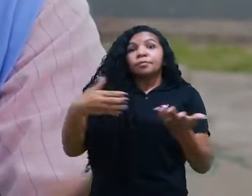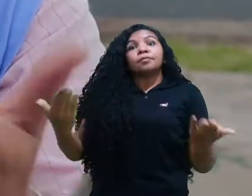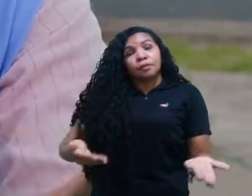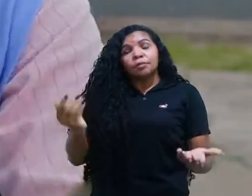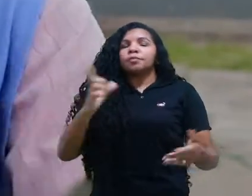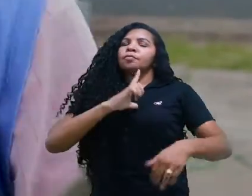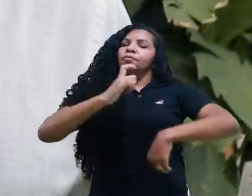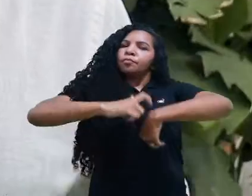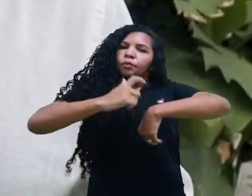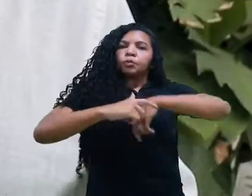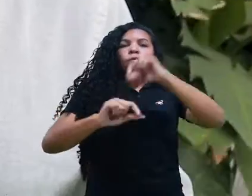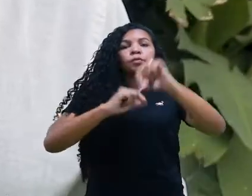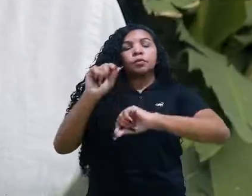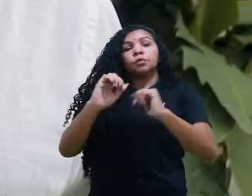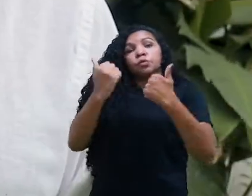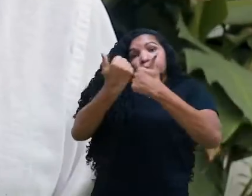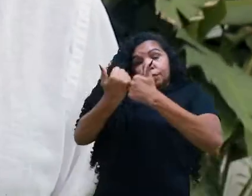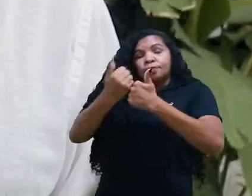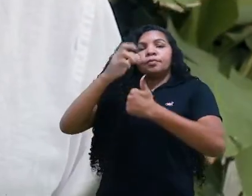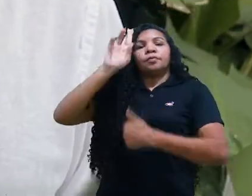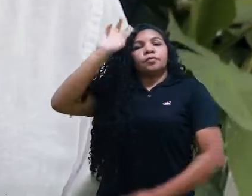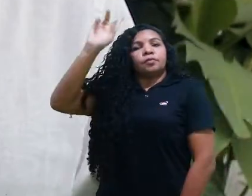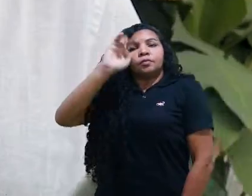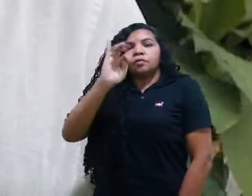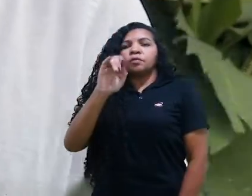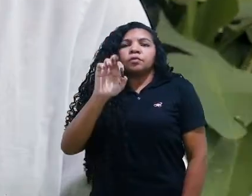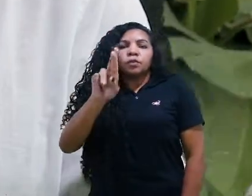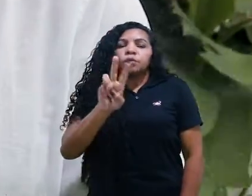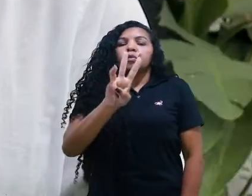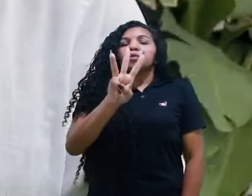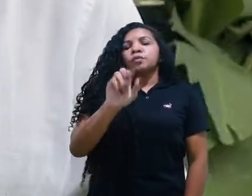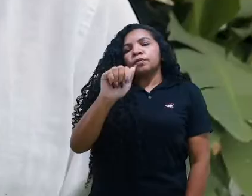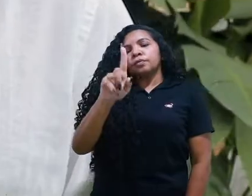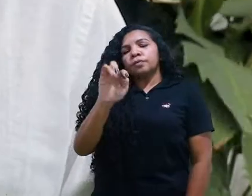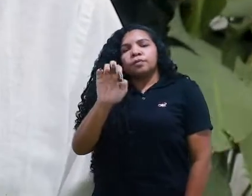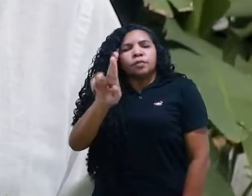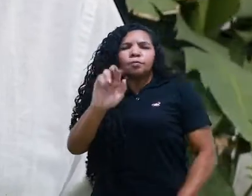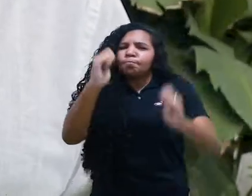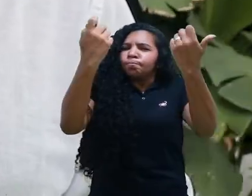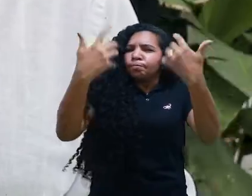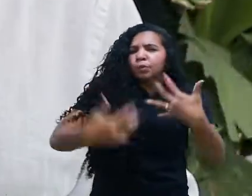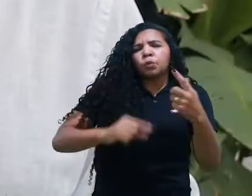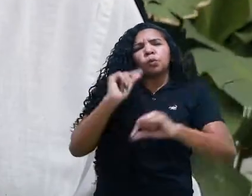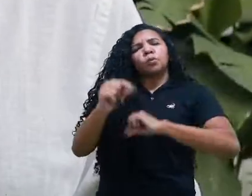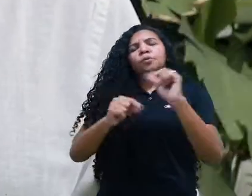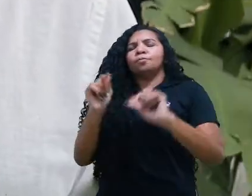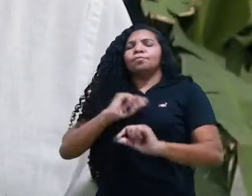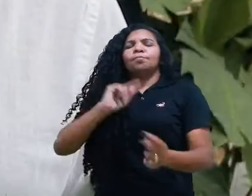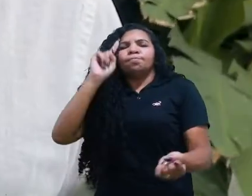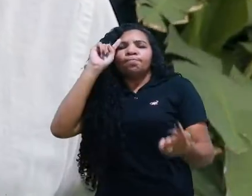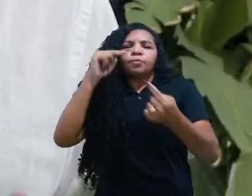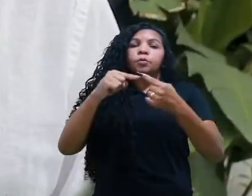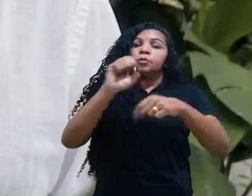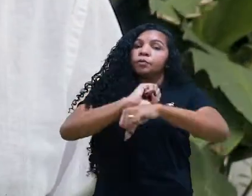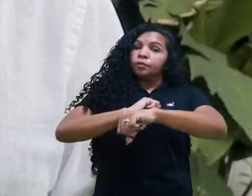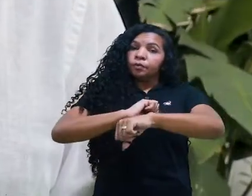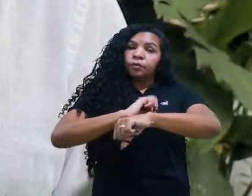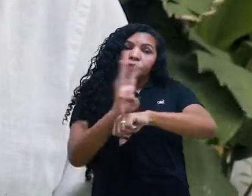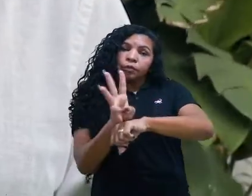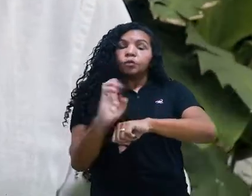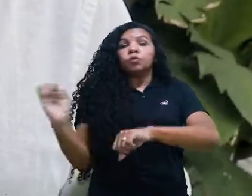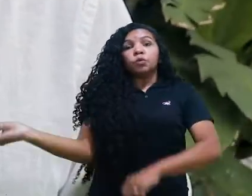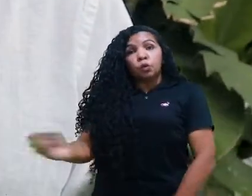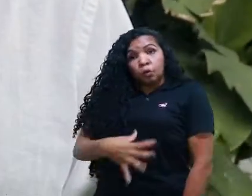gabarito preliminar. Quem acompanhou esse momento foi o vice-reitor Walter Canales, que falou um pouco sobre a expectativa